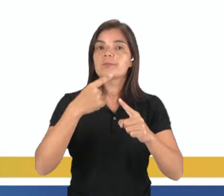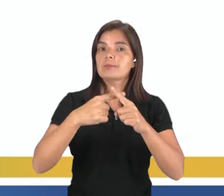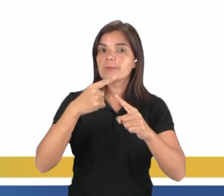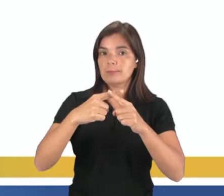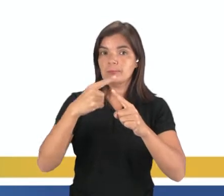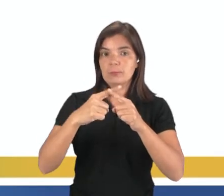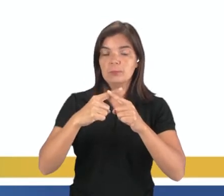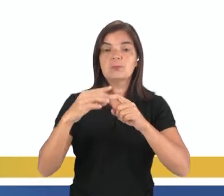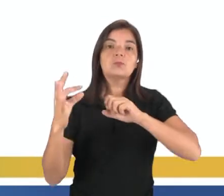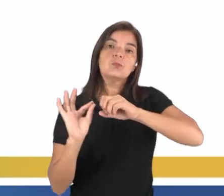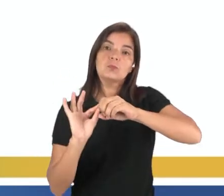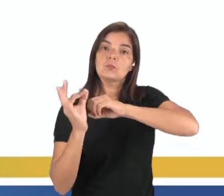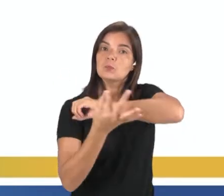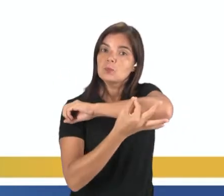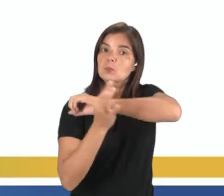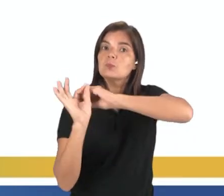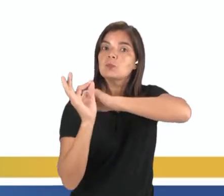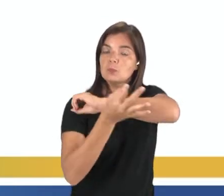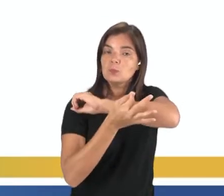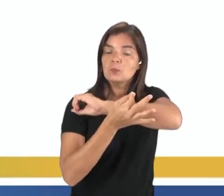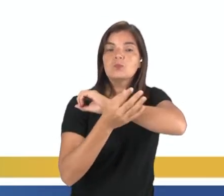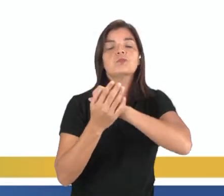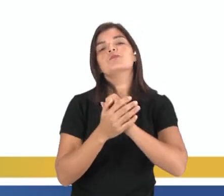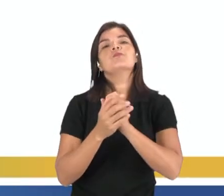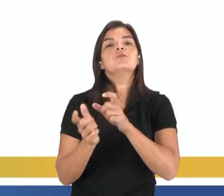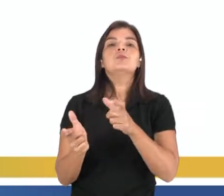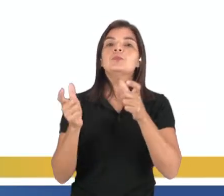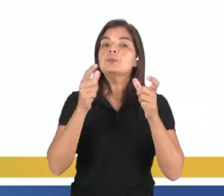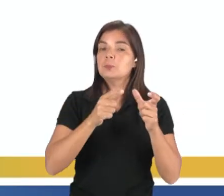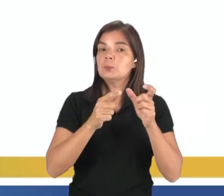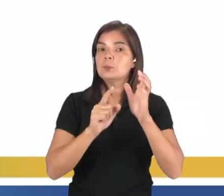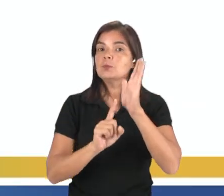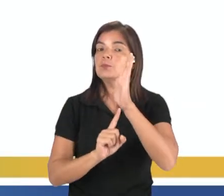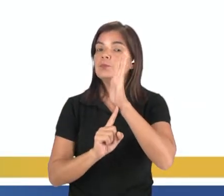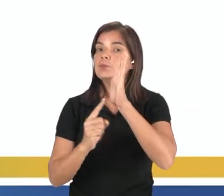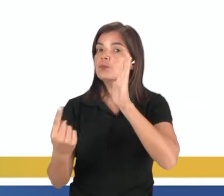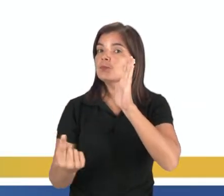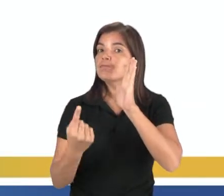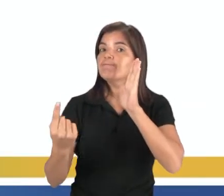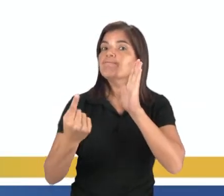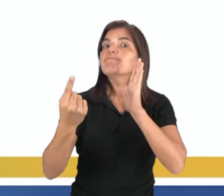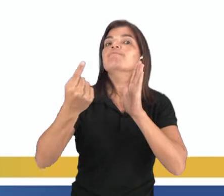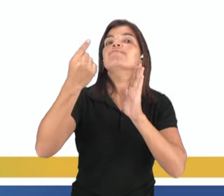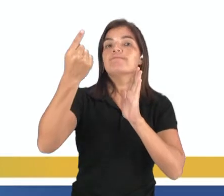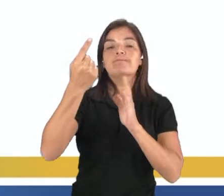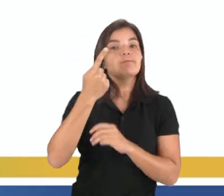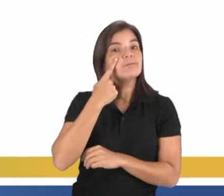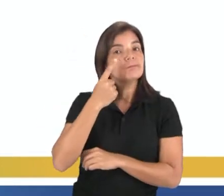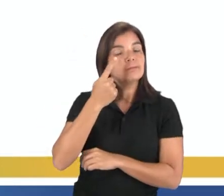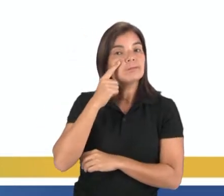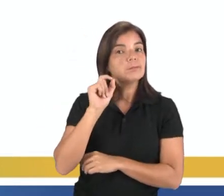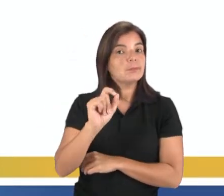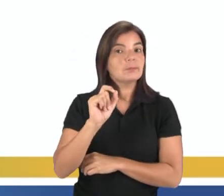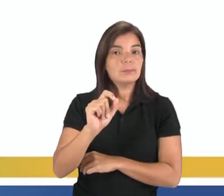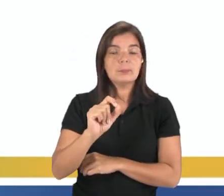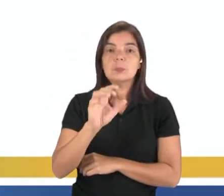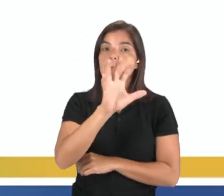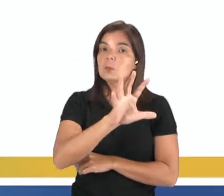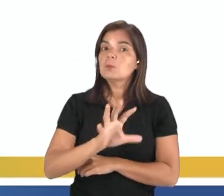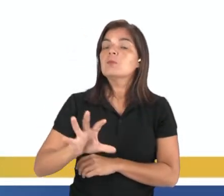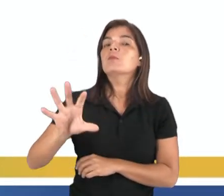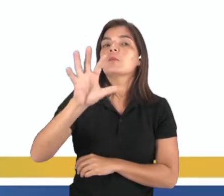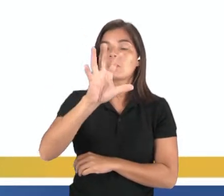essa latitude. Se a gente subir um pouco em direção aos polos, né, em altas latitudes, nós vamos observar que locais